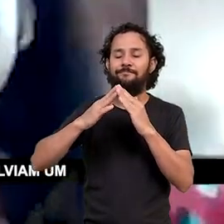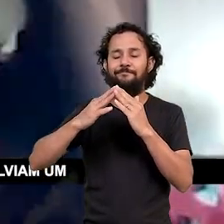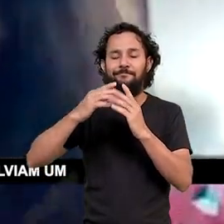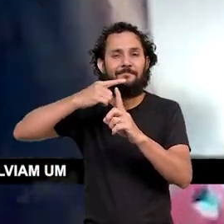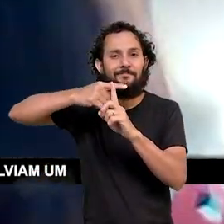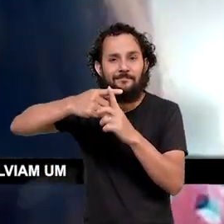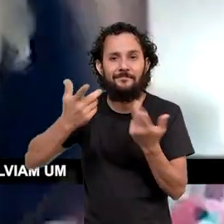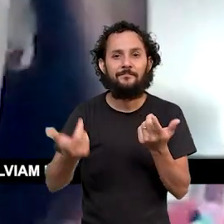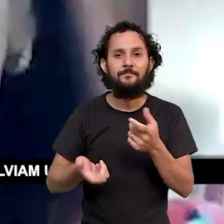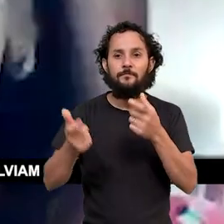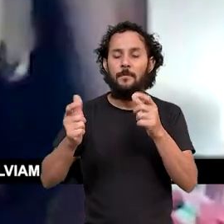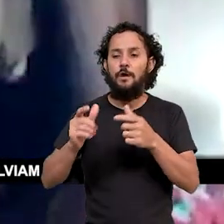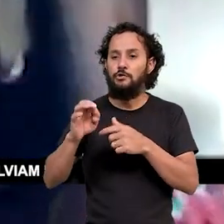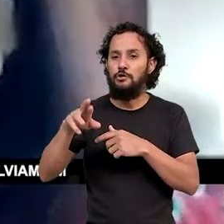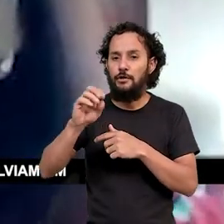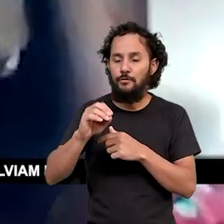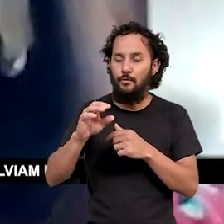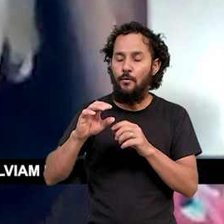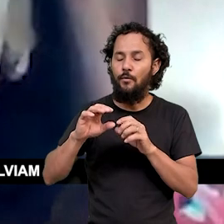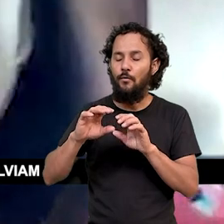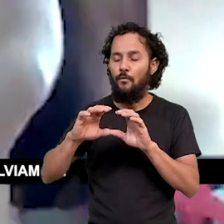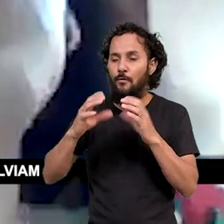em centros comunitários,